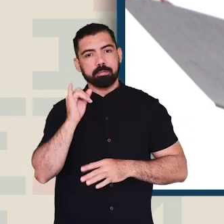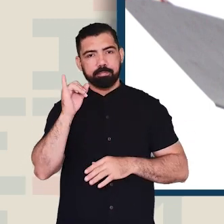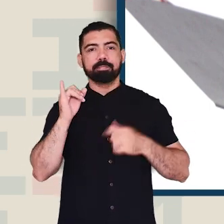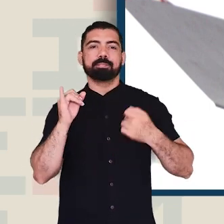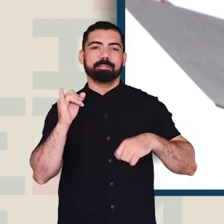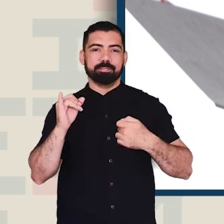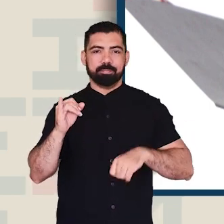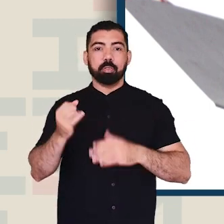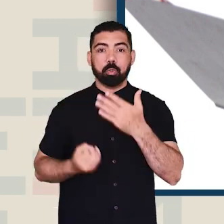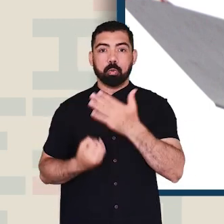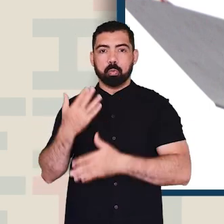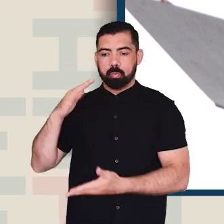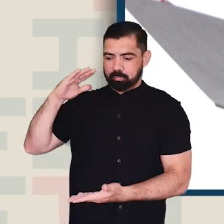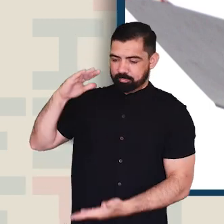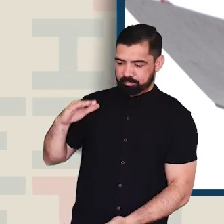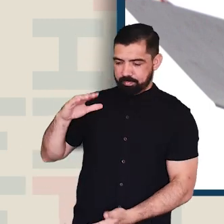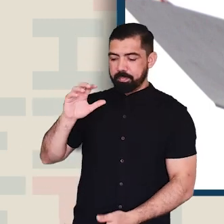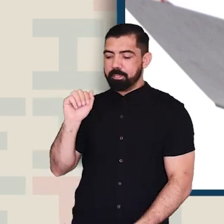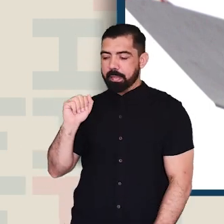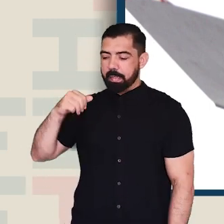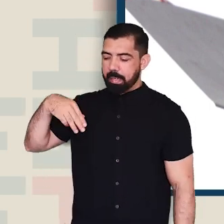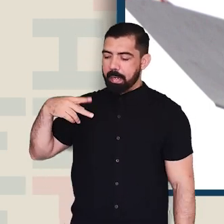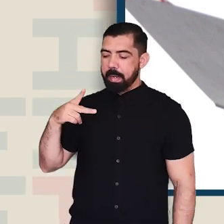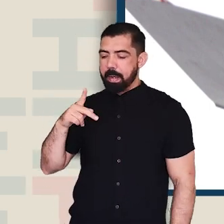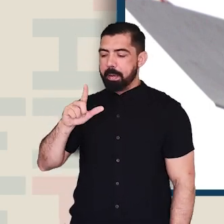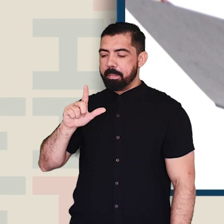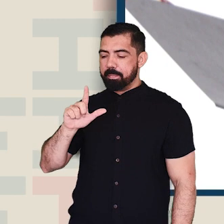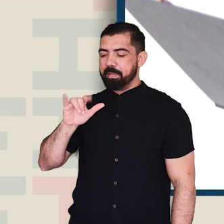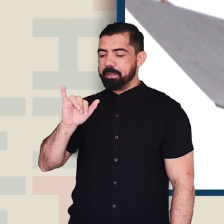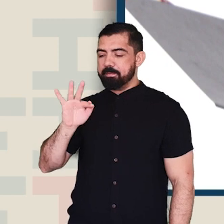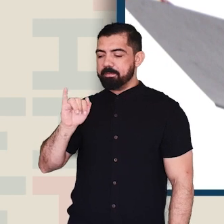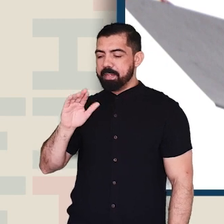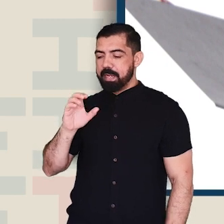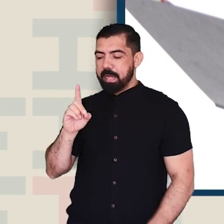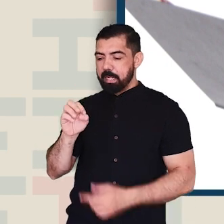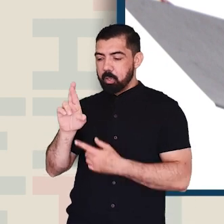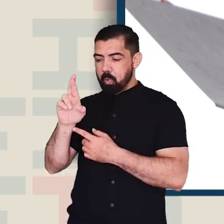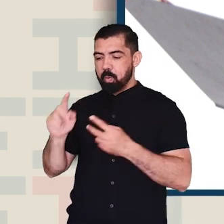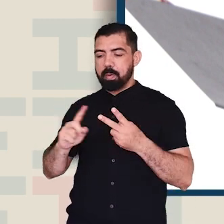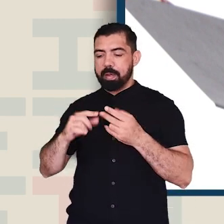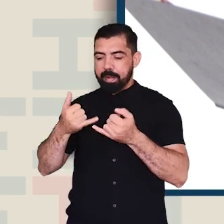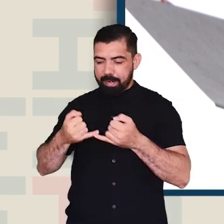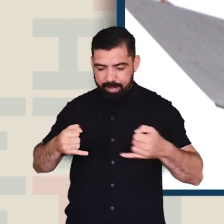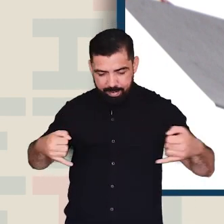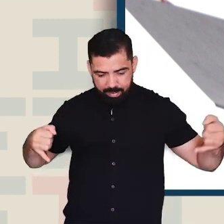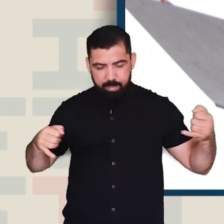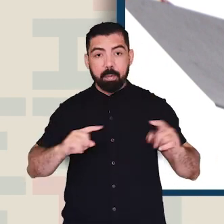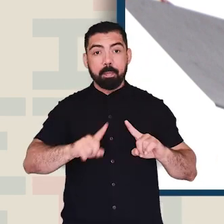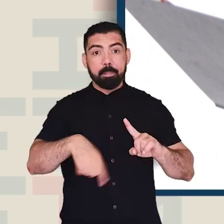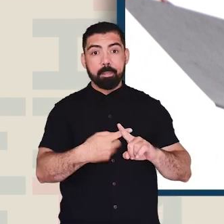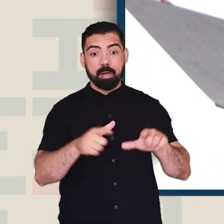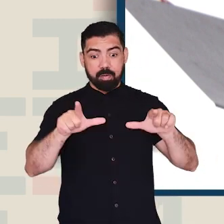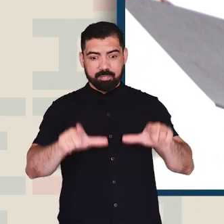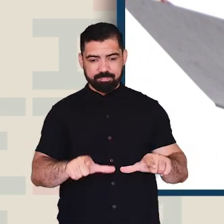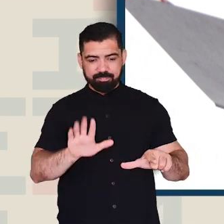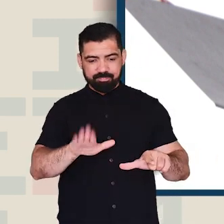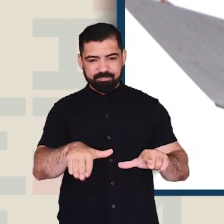os amplificadores, os cabos, e aí mais para frente os pedais de efeito, né? Que